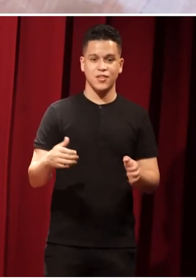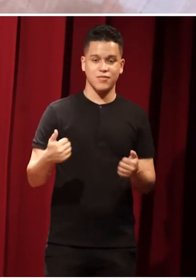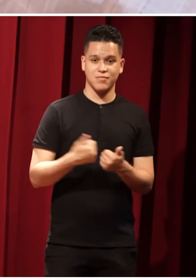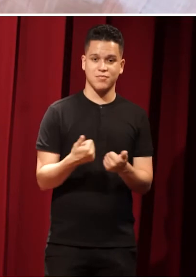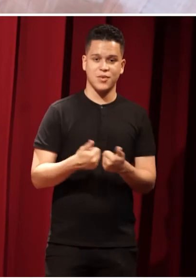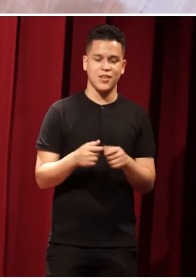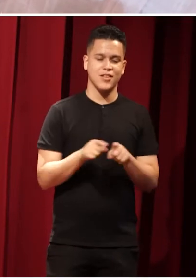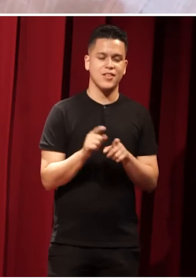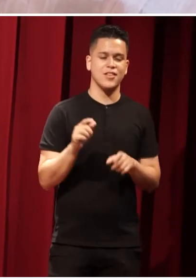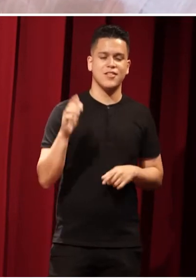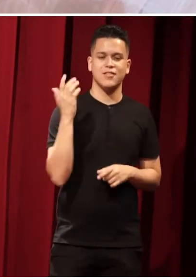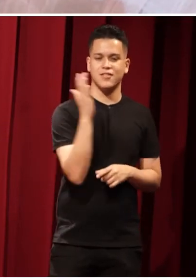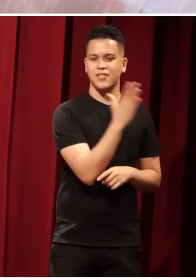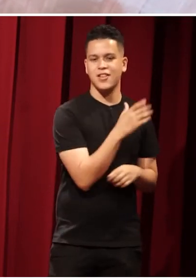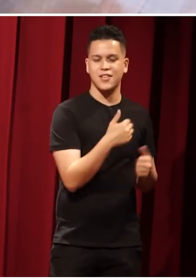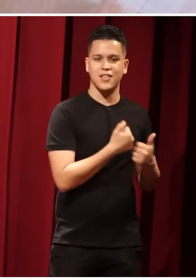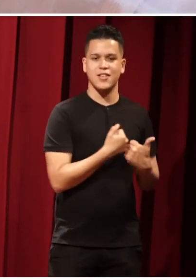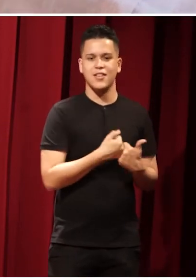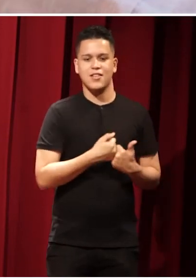floresta.